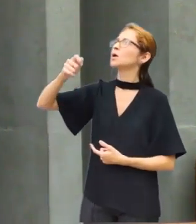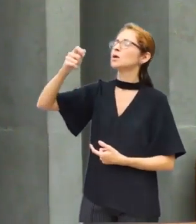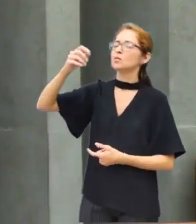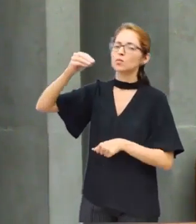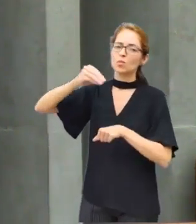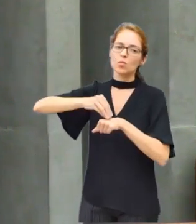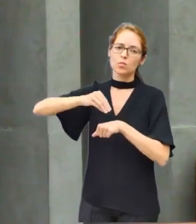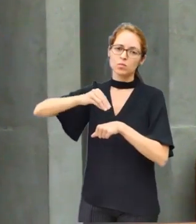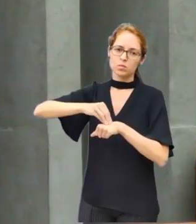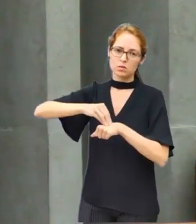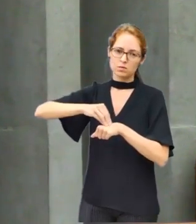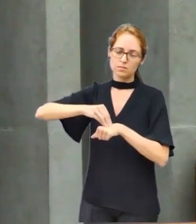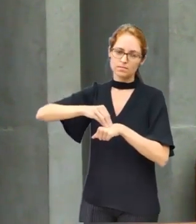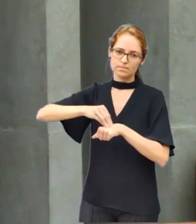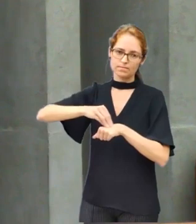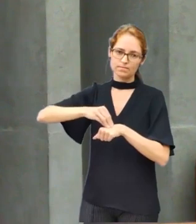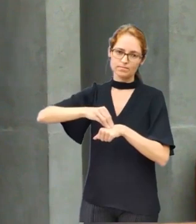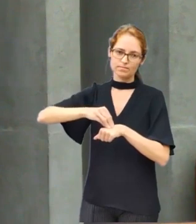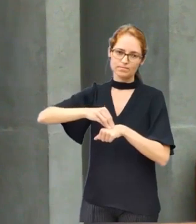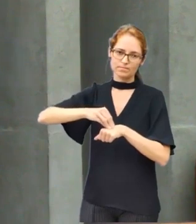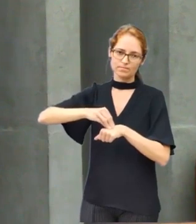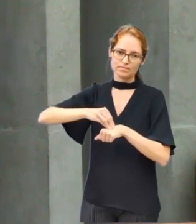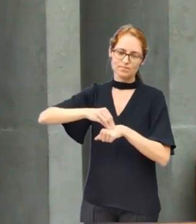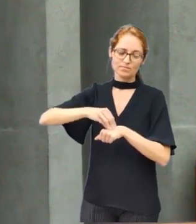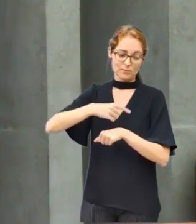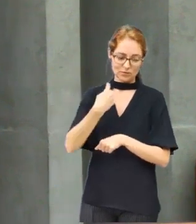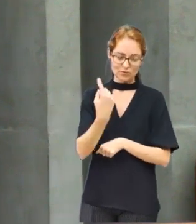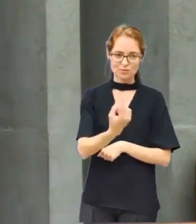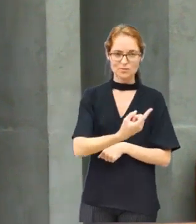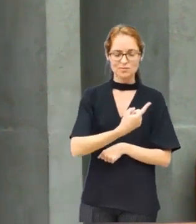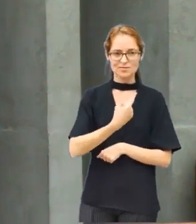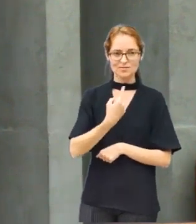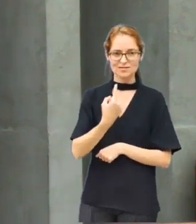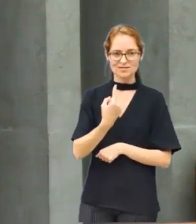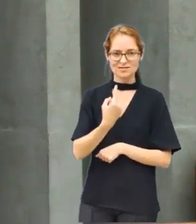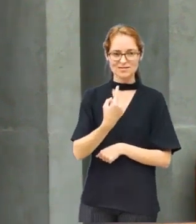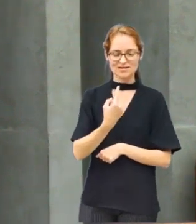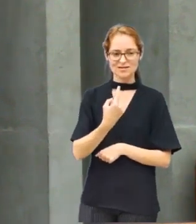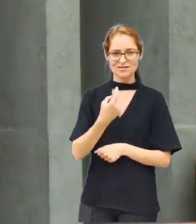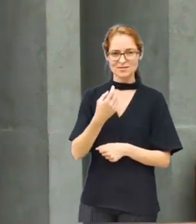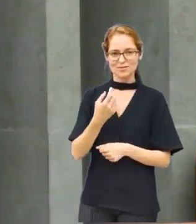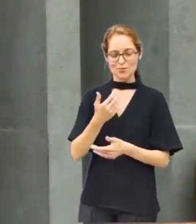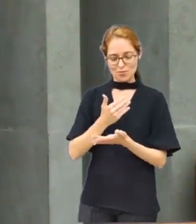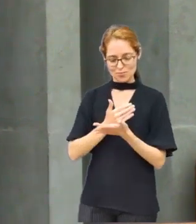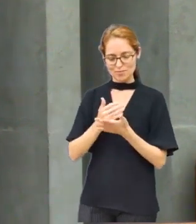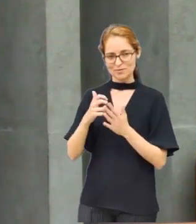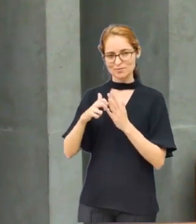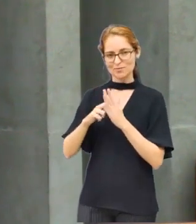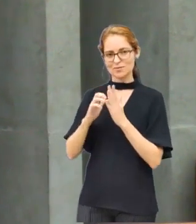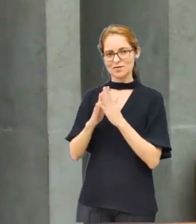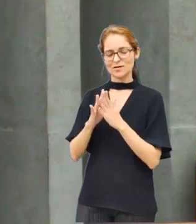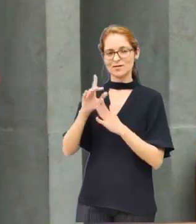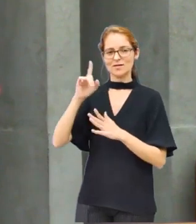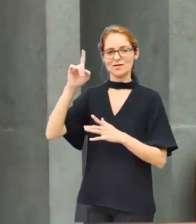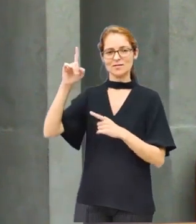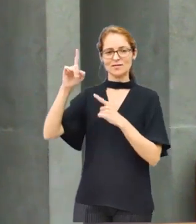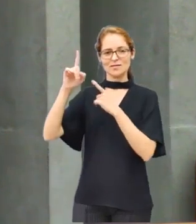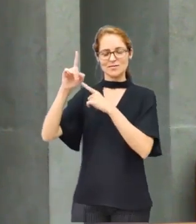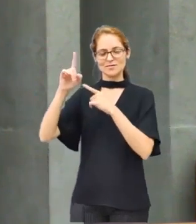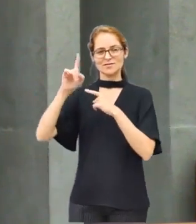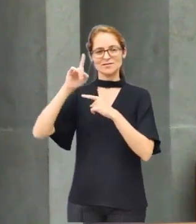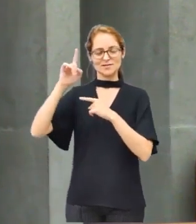Começam a orar para o Deus verdadeiro. Isso mostra que o nosso Deus é aquele que inclina os seus